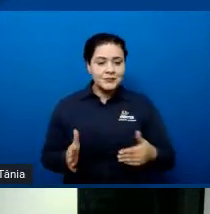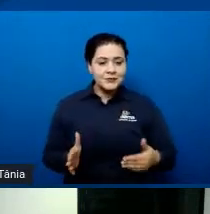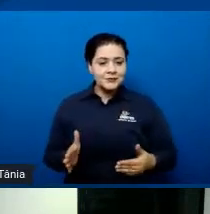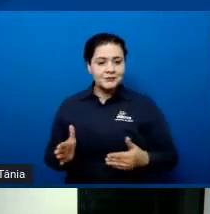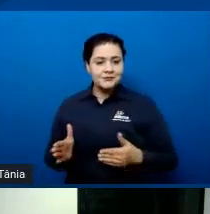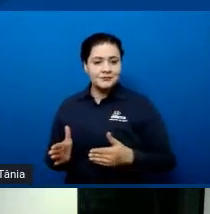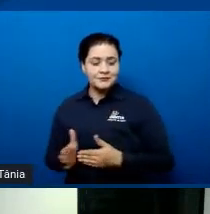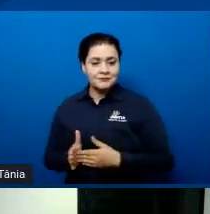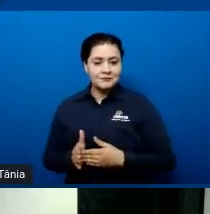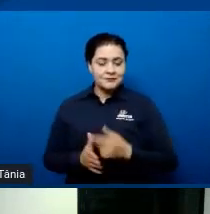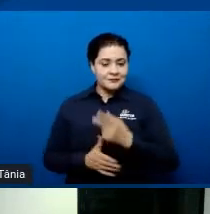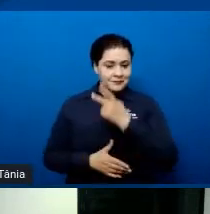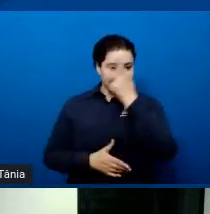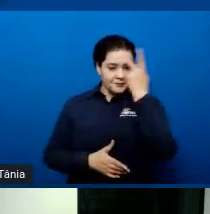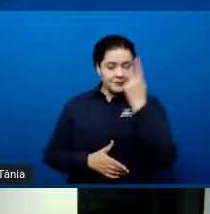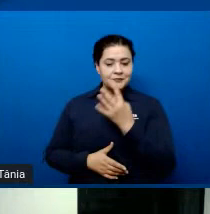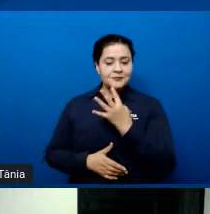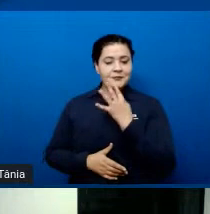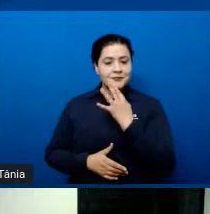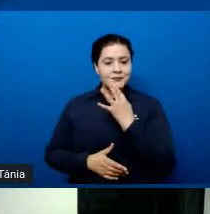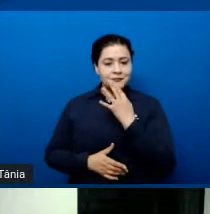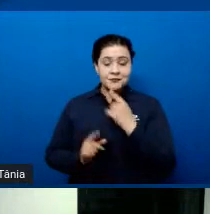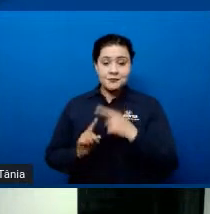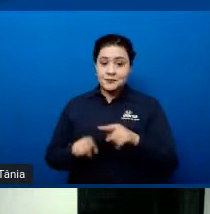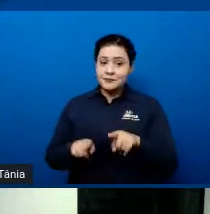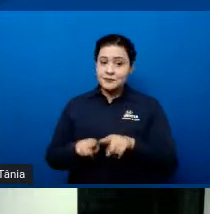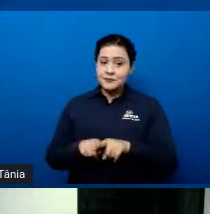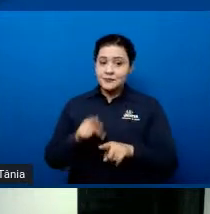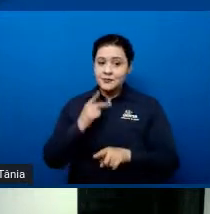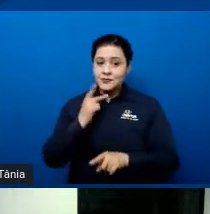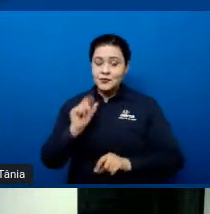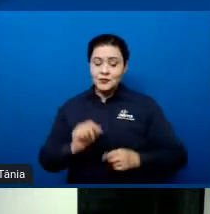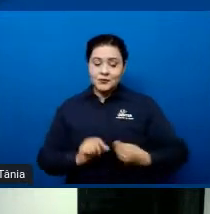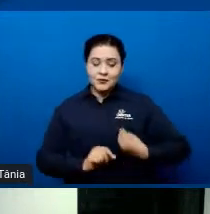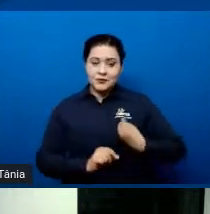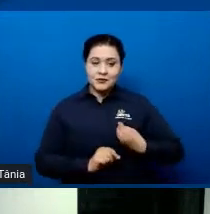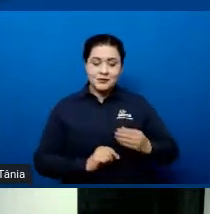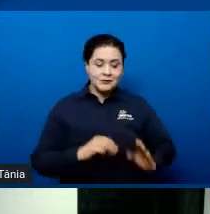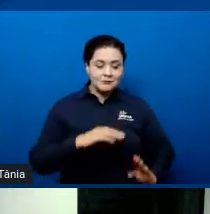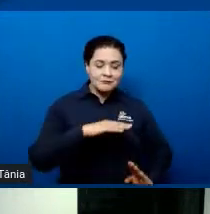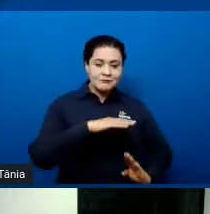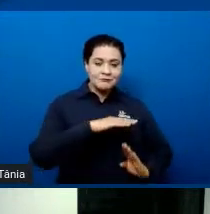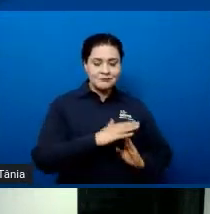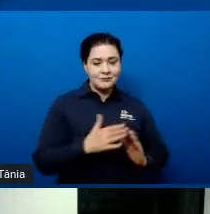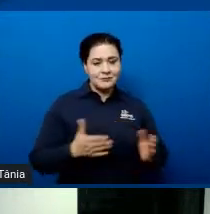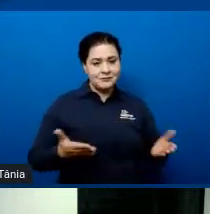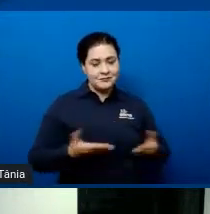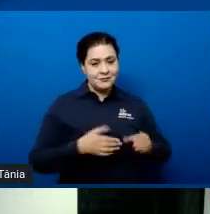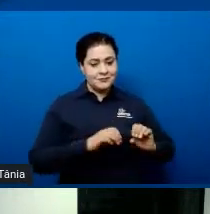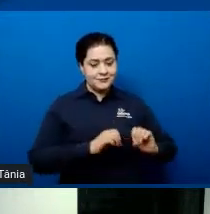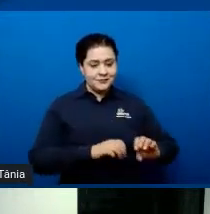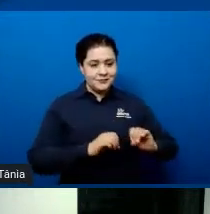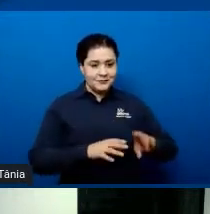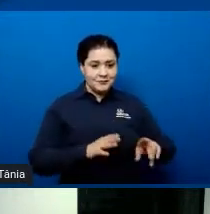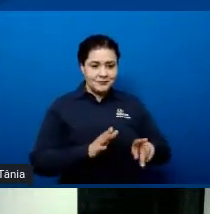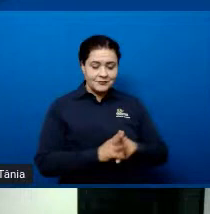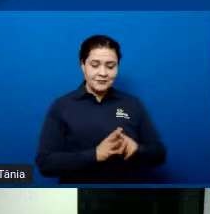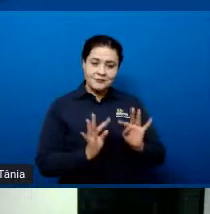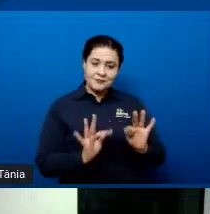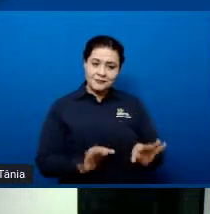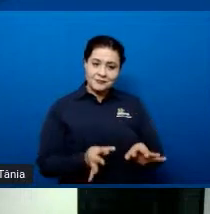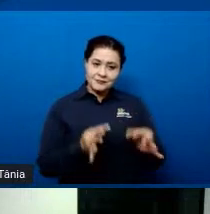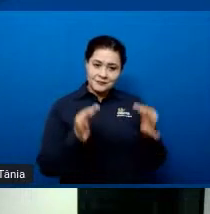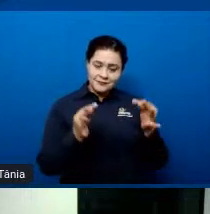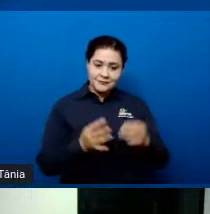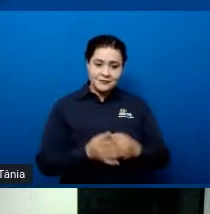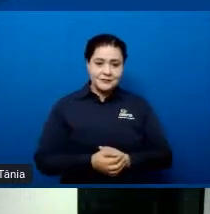de conhecer. Tá? Mas isso aí que eu estou falando para vocês é o que existe de ponta hoje em ensino por mediação de tecnologia, né, nos dias de